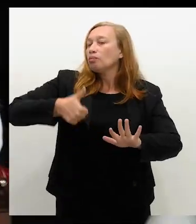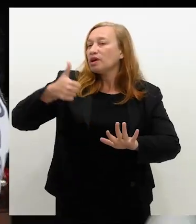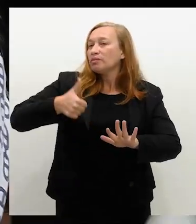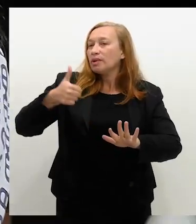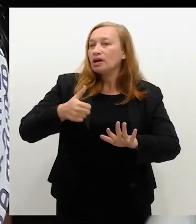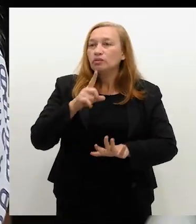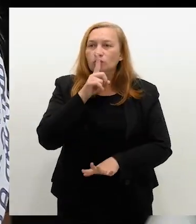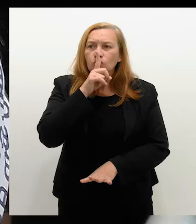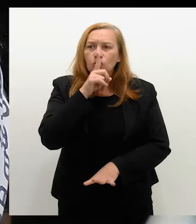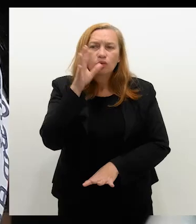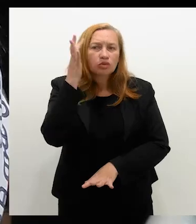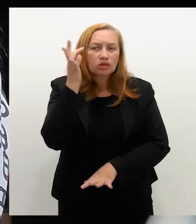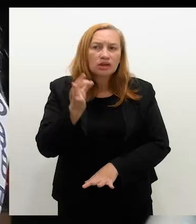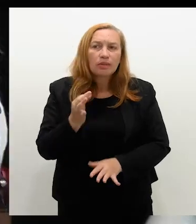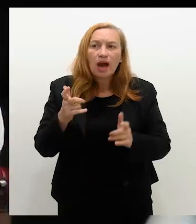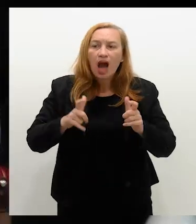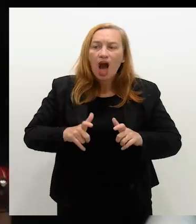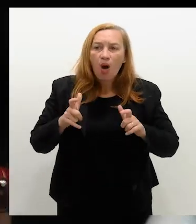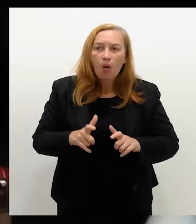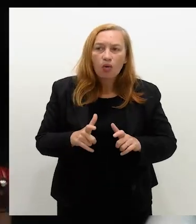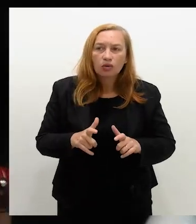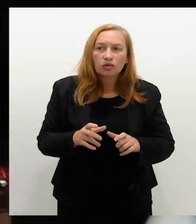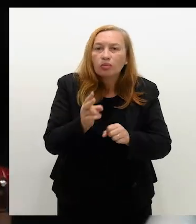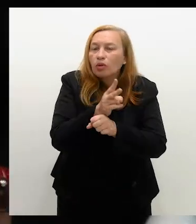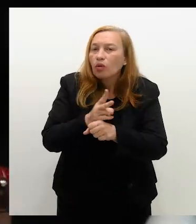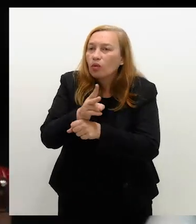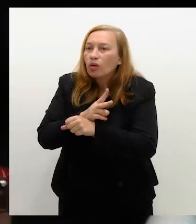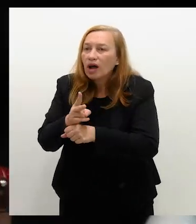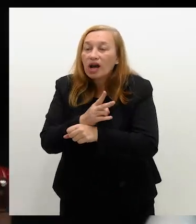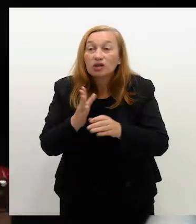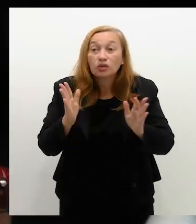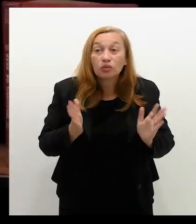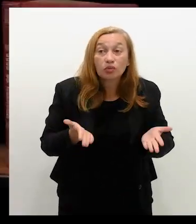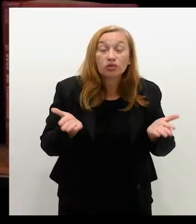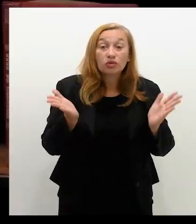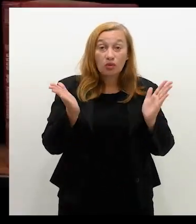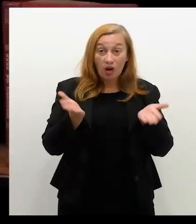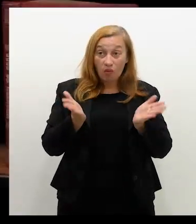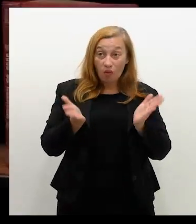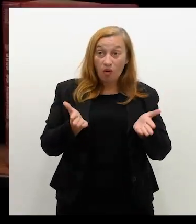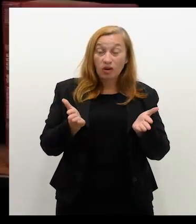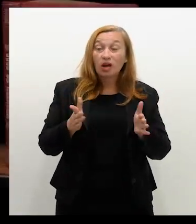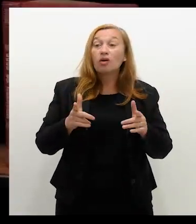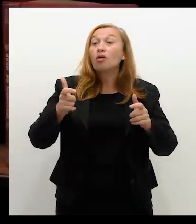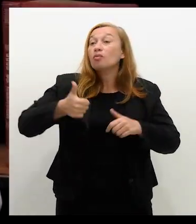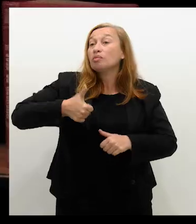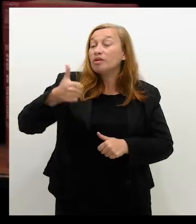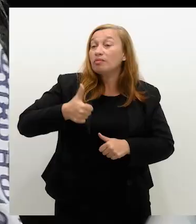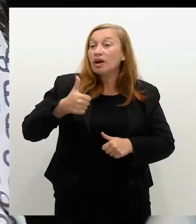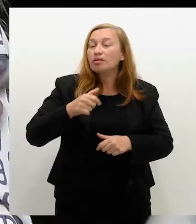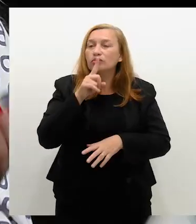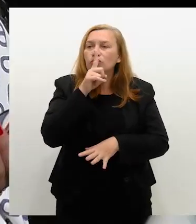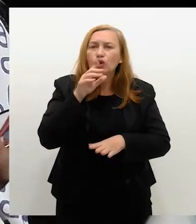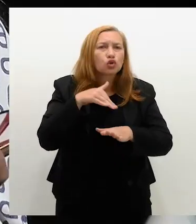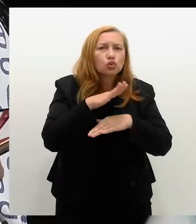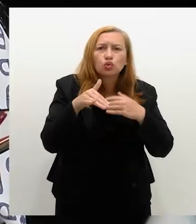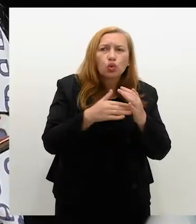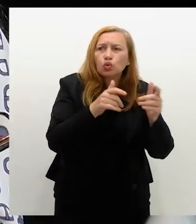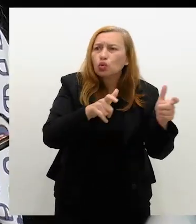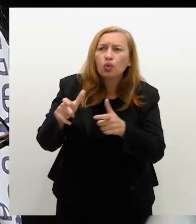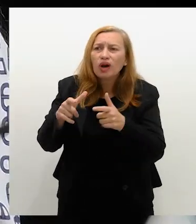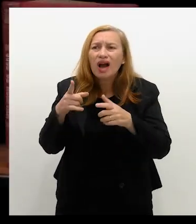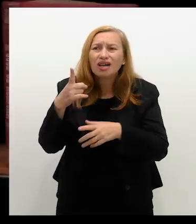primeiro silêncio eu não estou nem sabendo aonde nós vamos buscar no mundo atual. Onde vai ser esse primeiro silêncio, onde todos os lugares têm